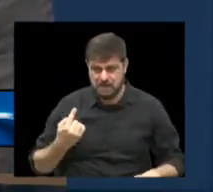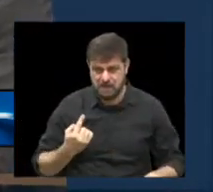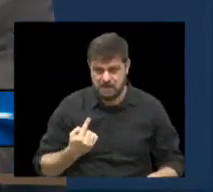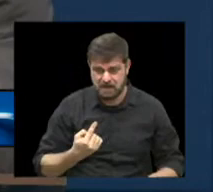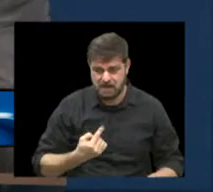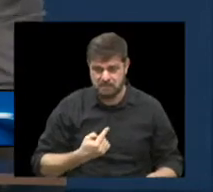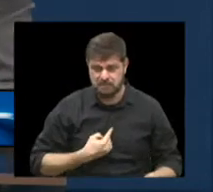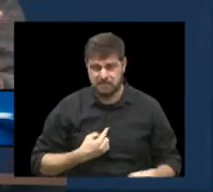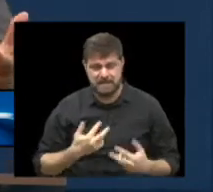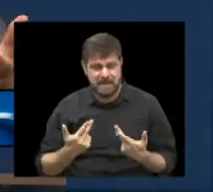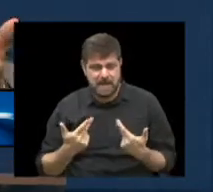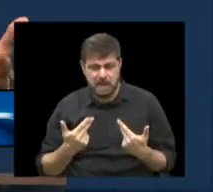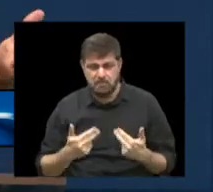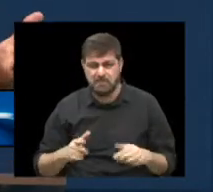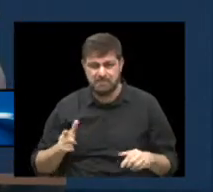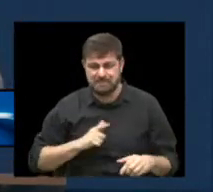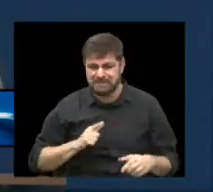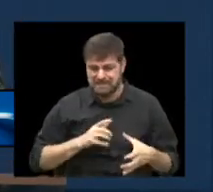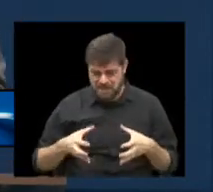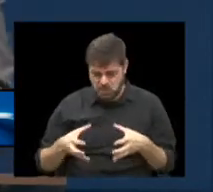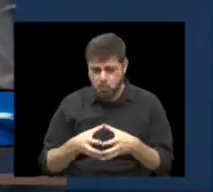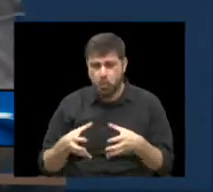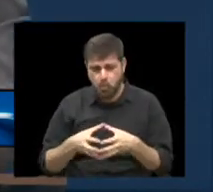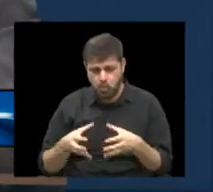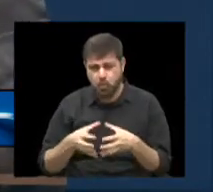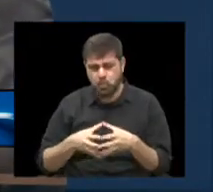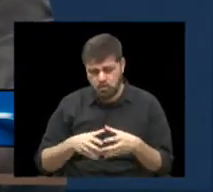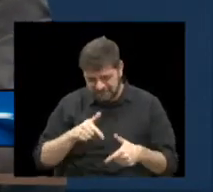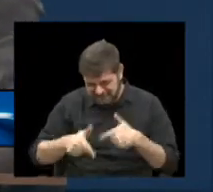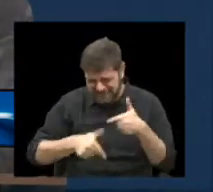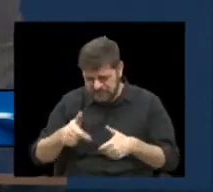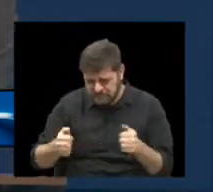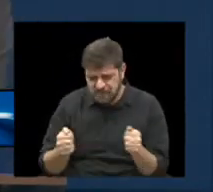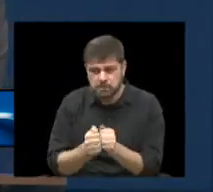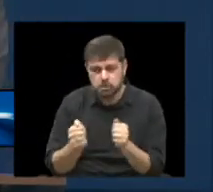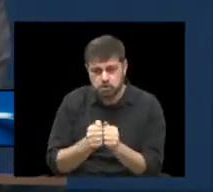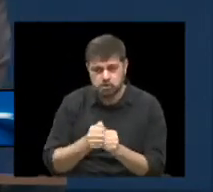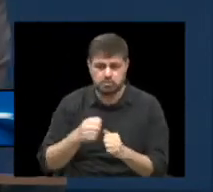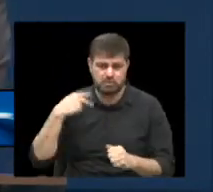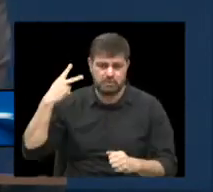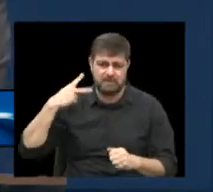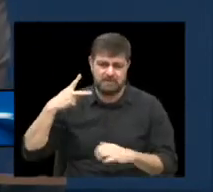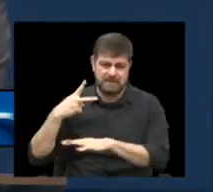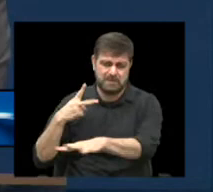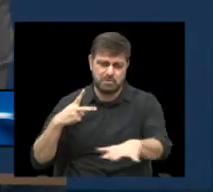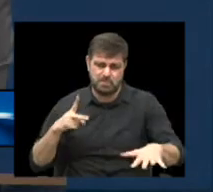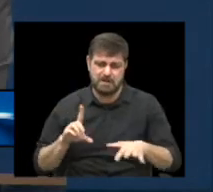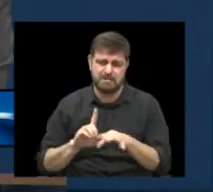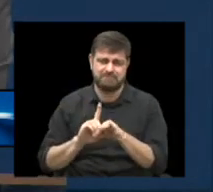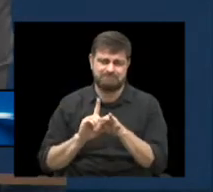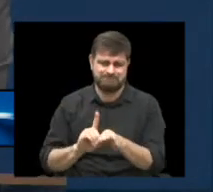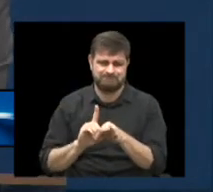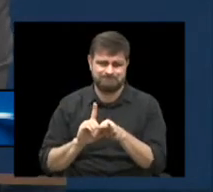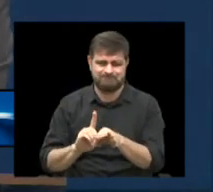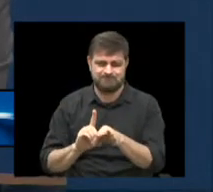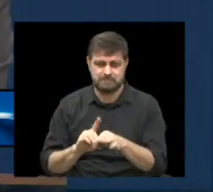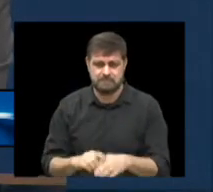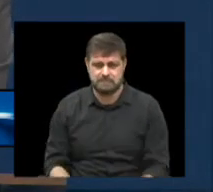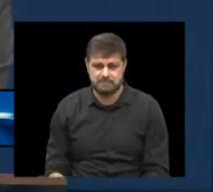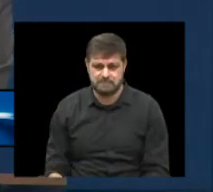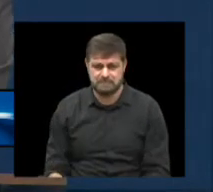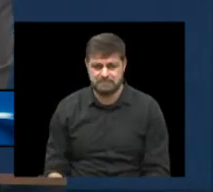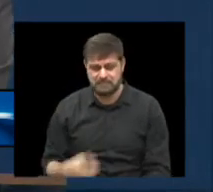estrutura, que abaixo dele tem todo um time que trabalha em prol da cidade de Campinas, né? Então eu vejo assim,